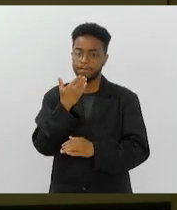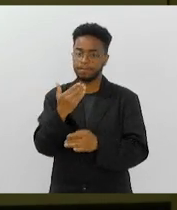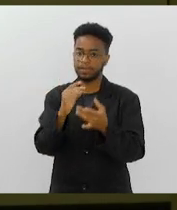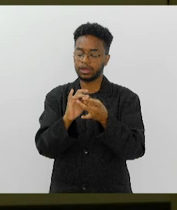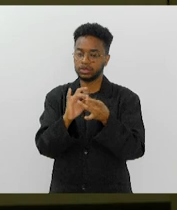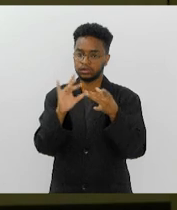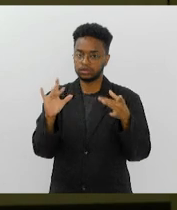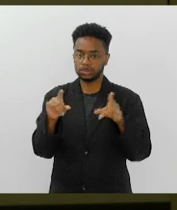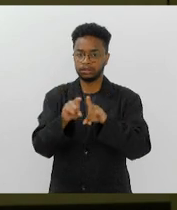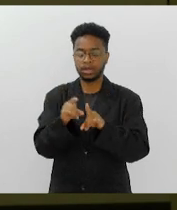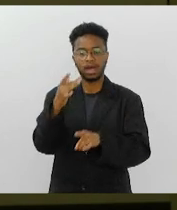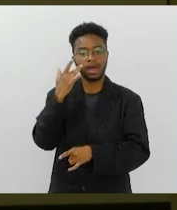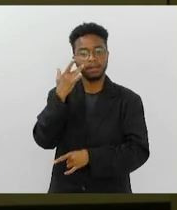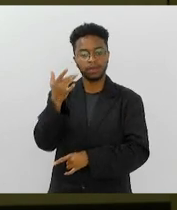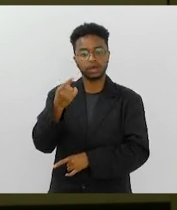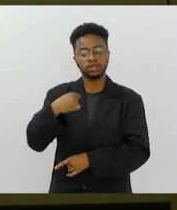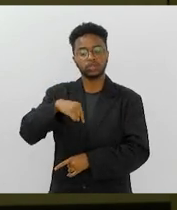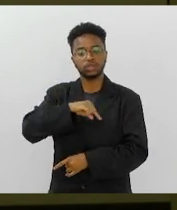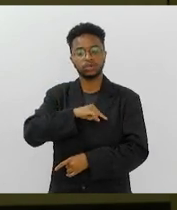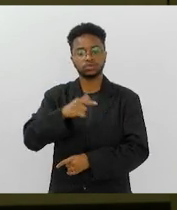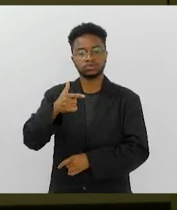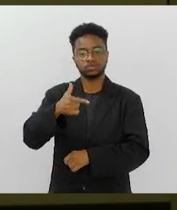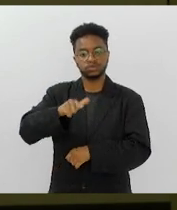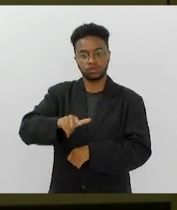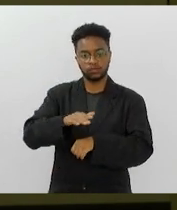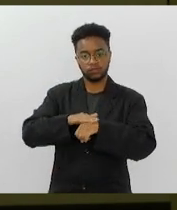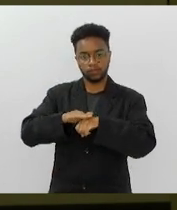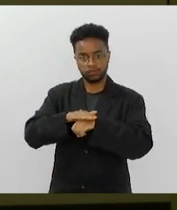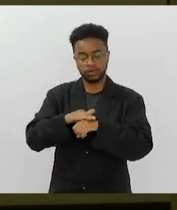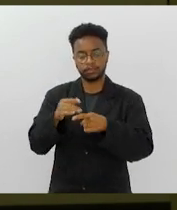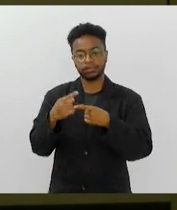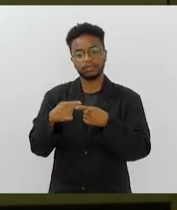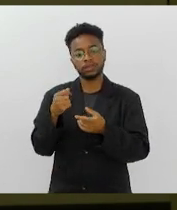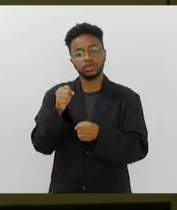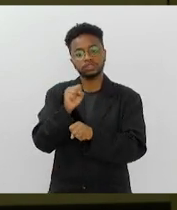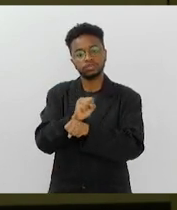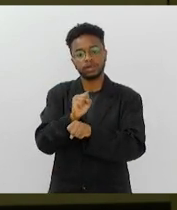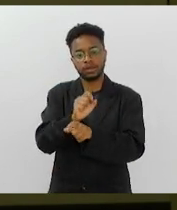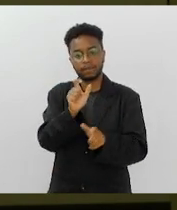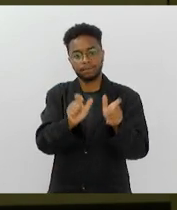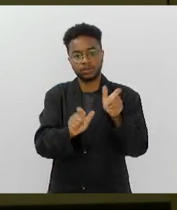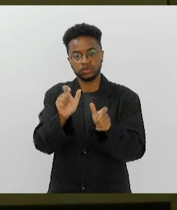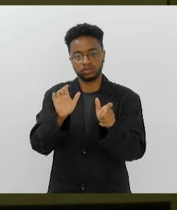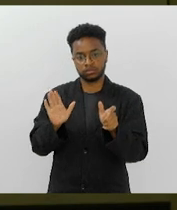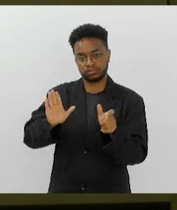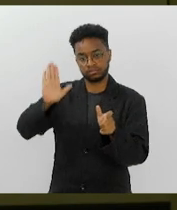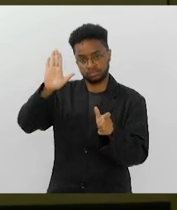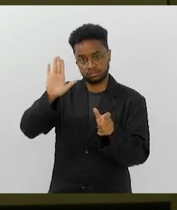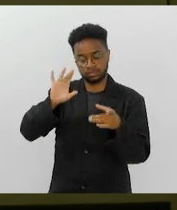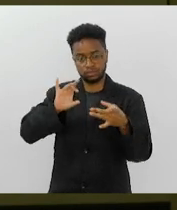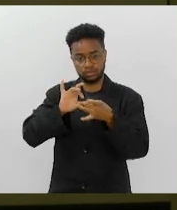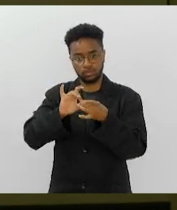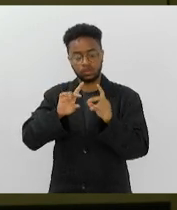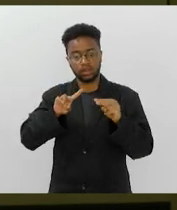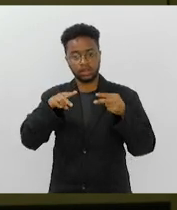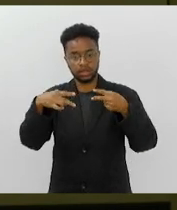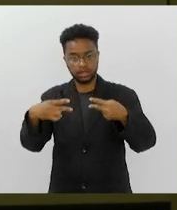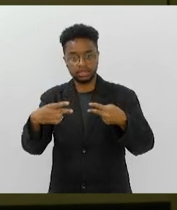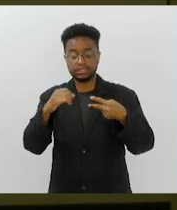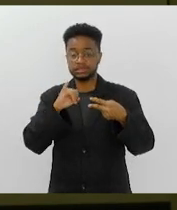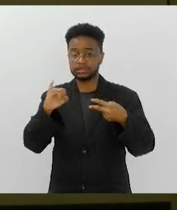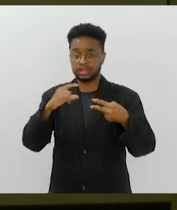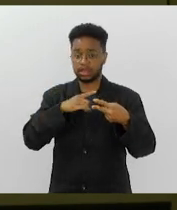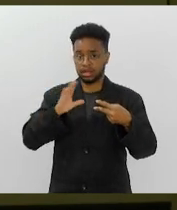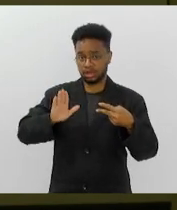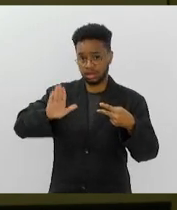e amanhã a gente vai retomar essa conversa, porque a gente vai aguardar as candidaturas nos links. Se nós tivermos mais de um candidato, amanhã nós